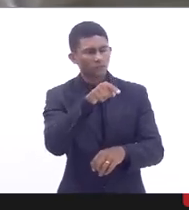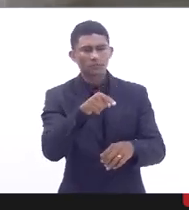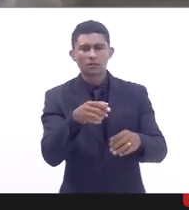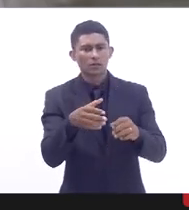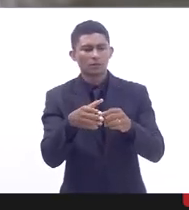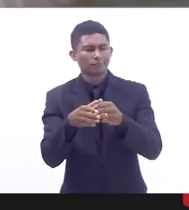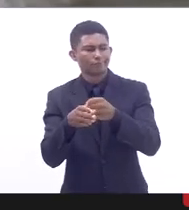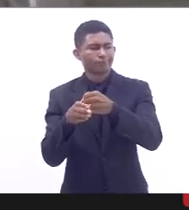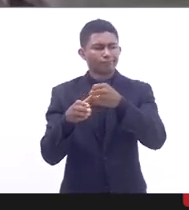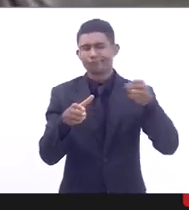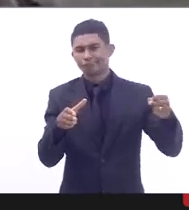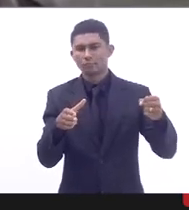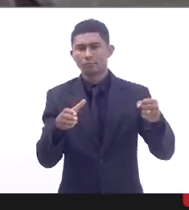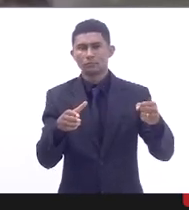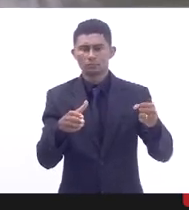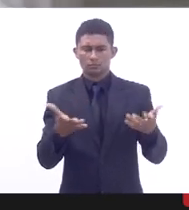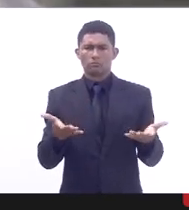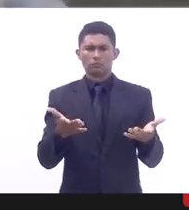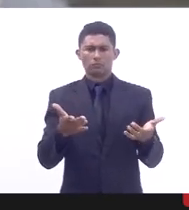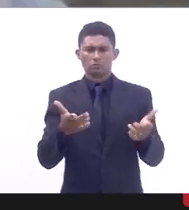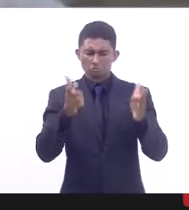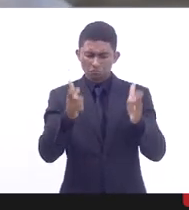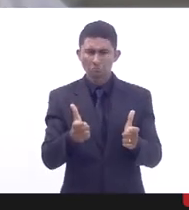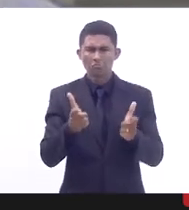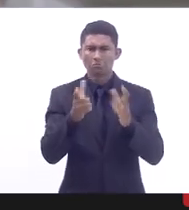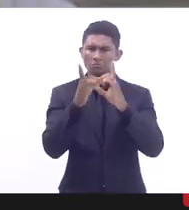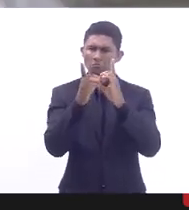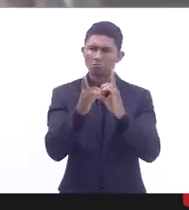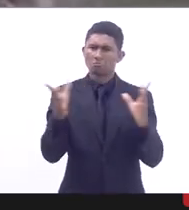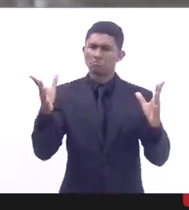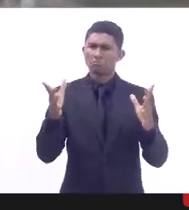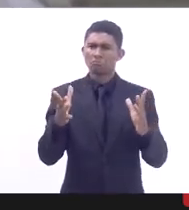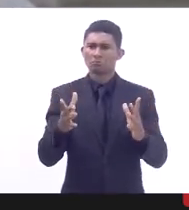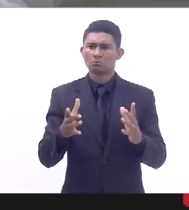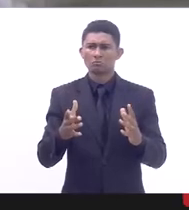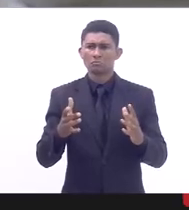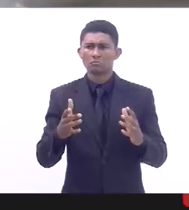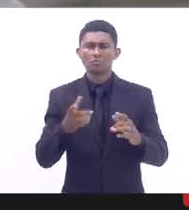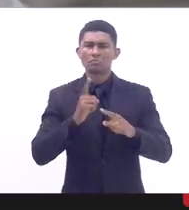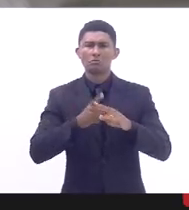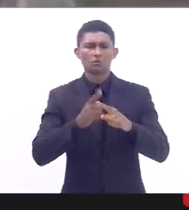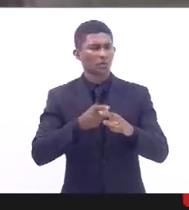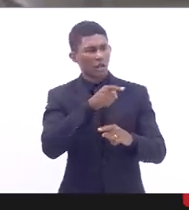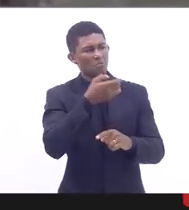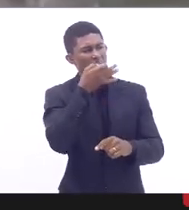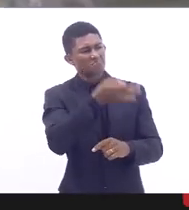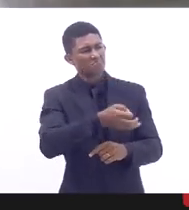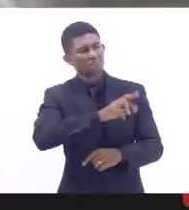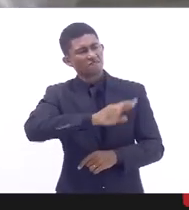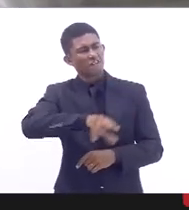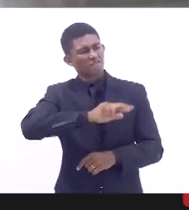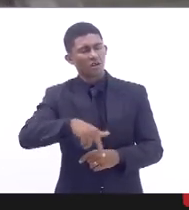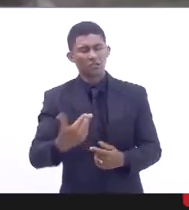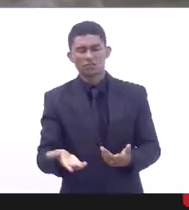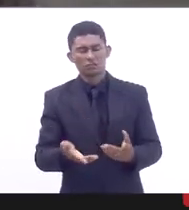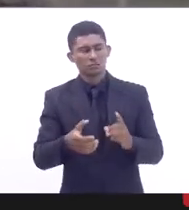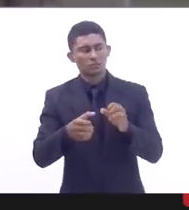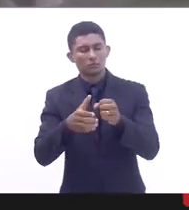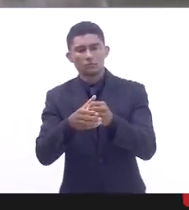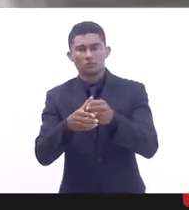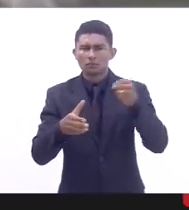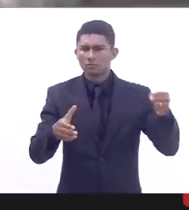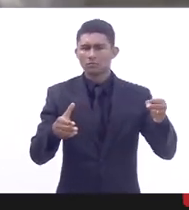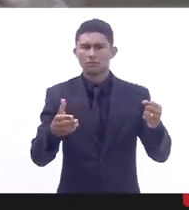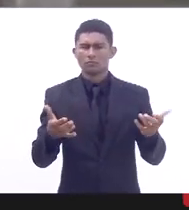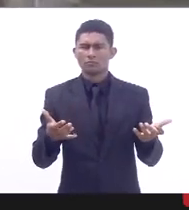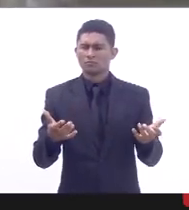espaço em tese democrático e por que não concordavam com os a palavras então é muito complicado é